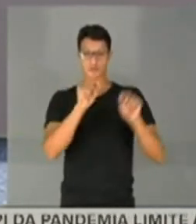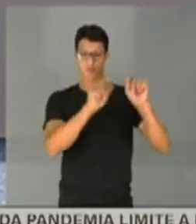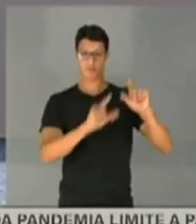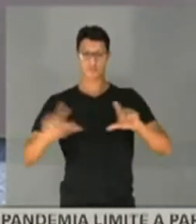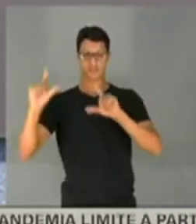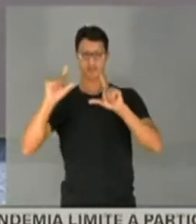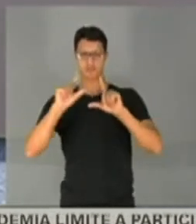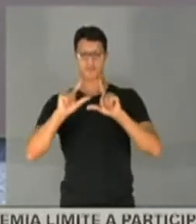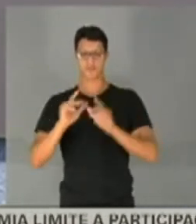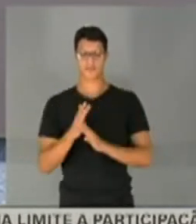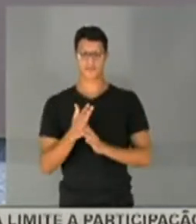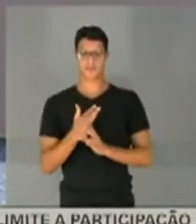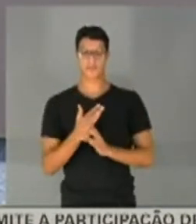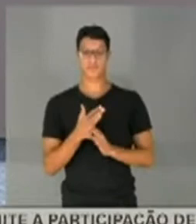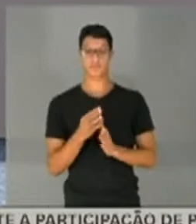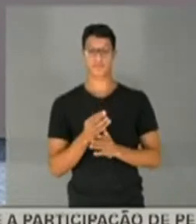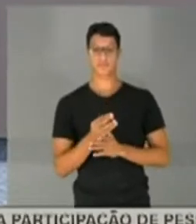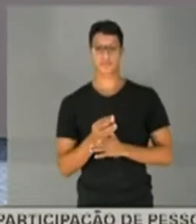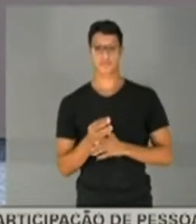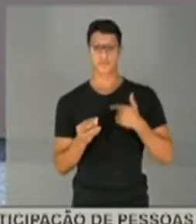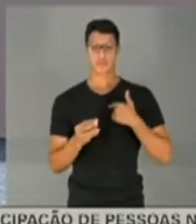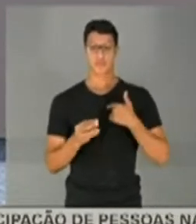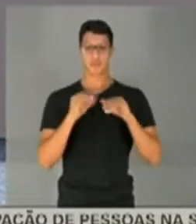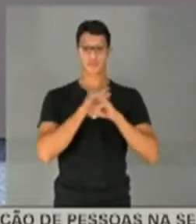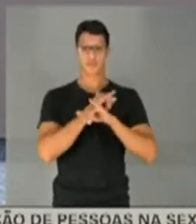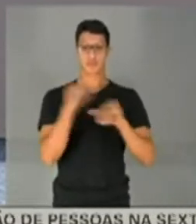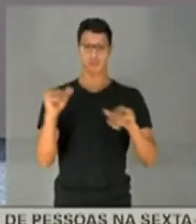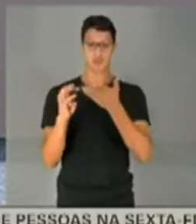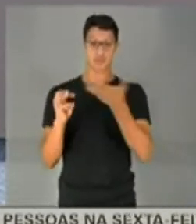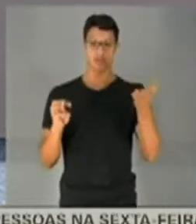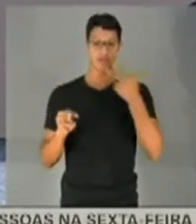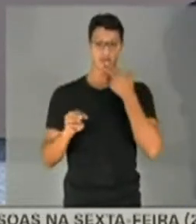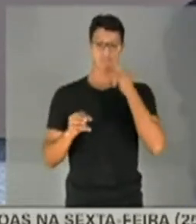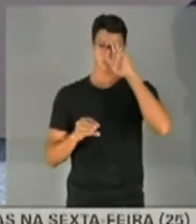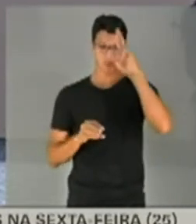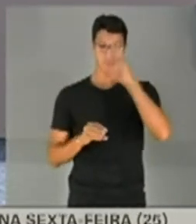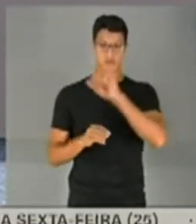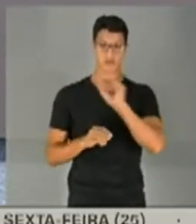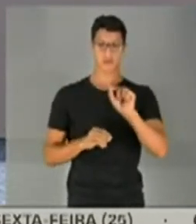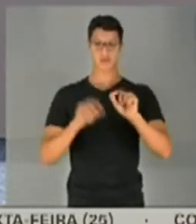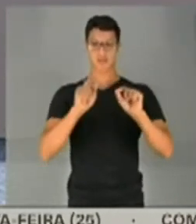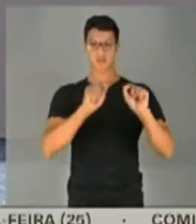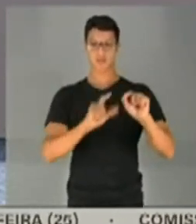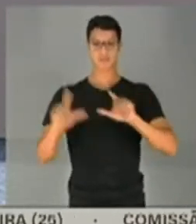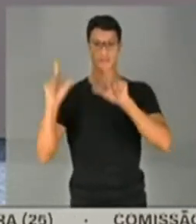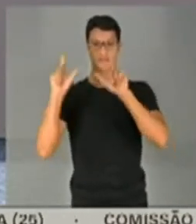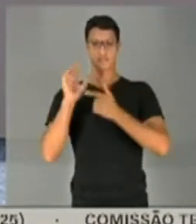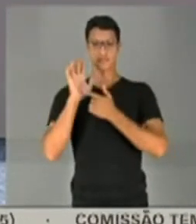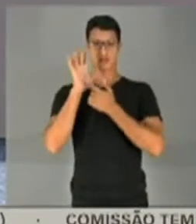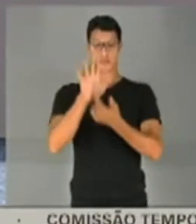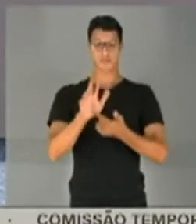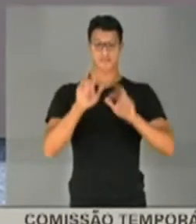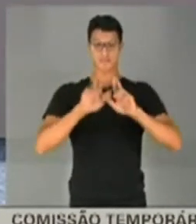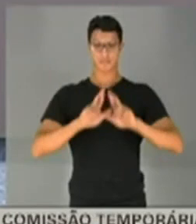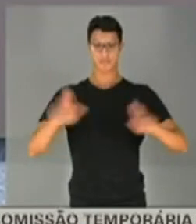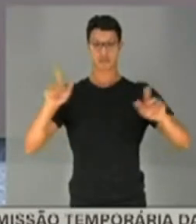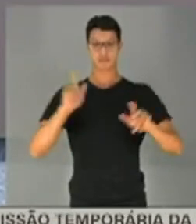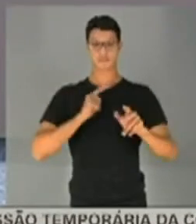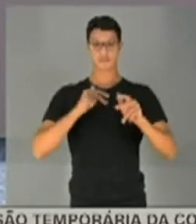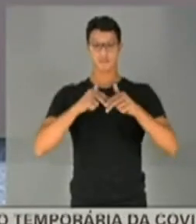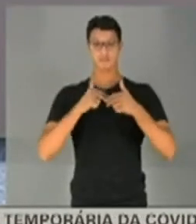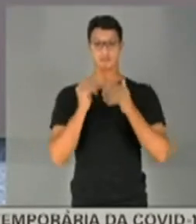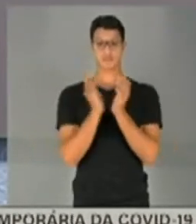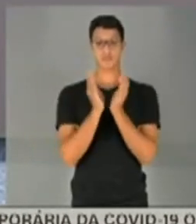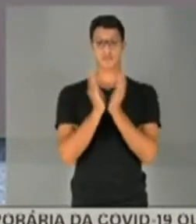para o próximo slide. E aí eu vou dizer para as senhoras e senhores que este slide que apresentava a diferença pelos